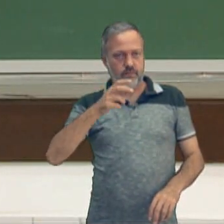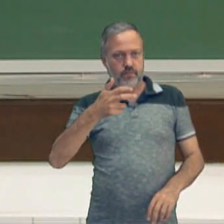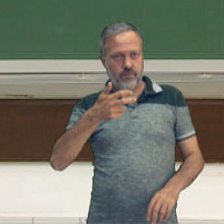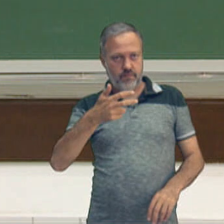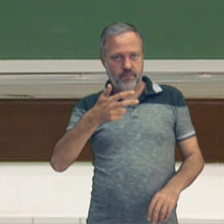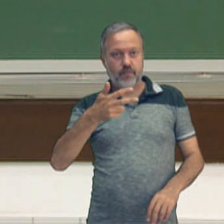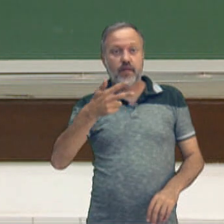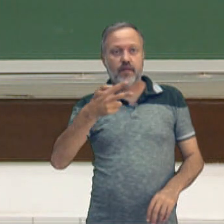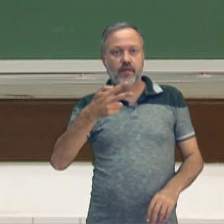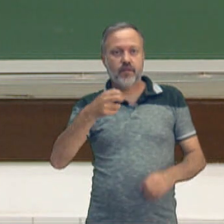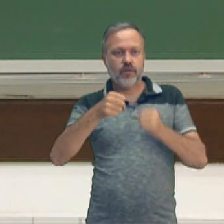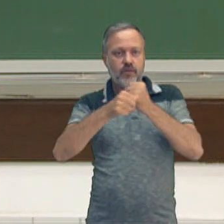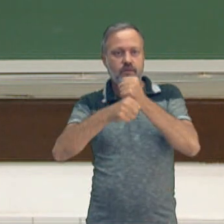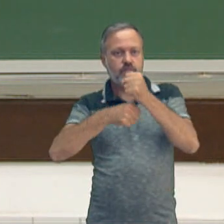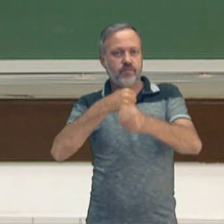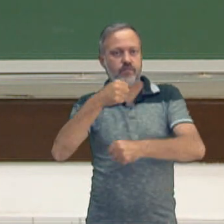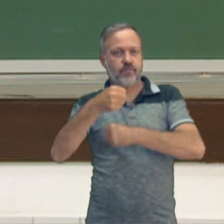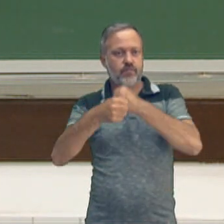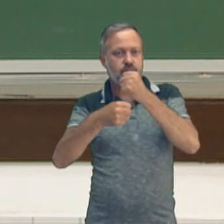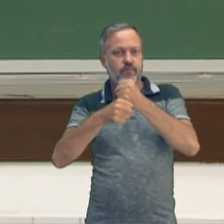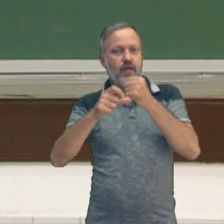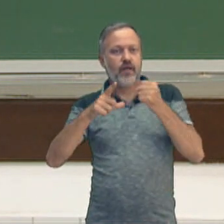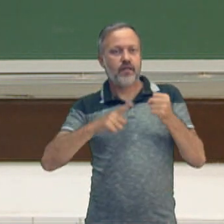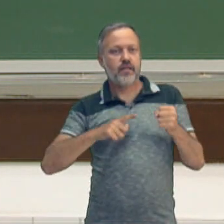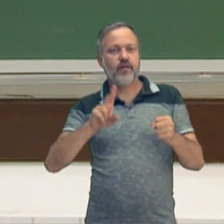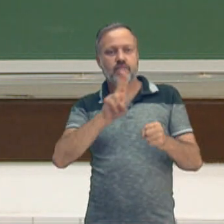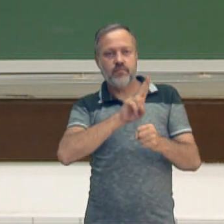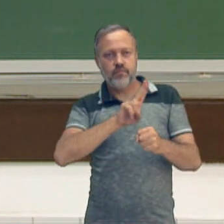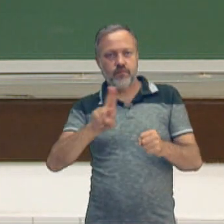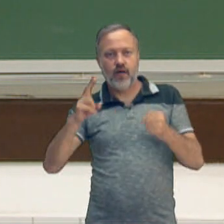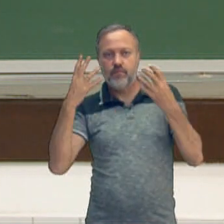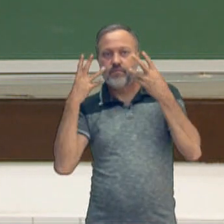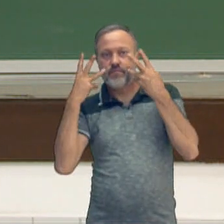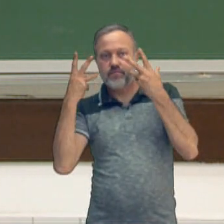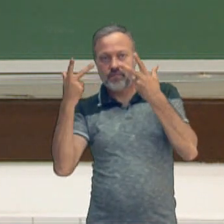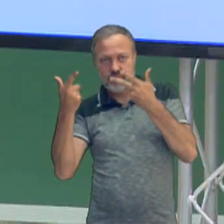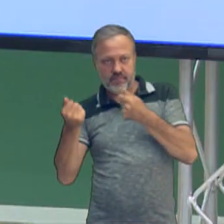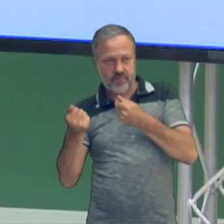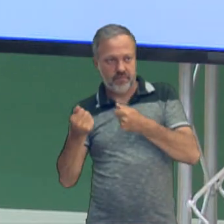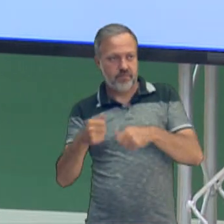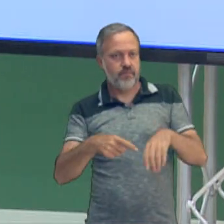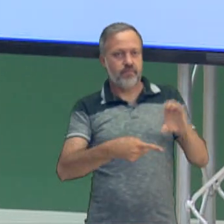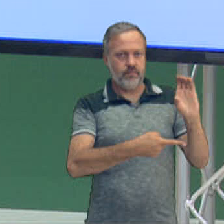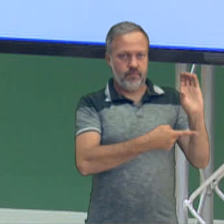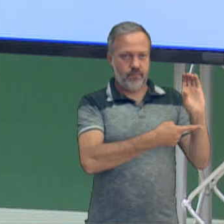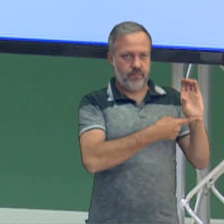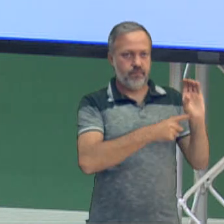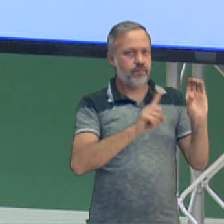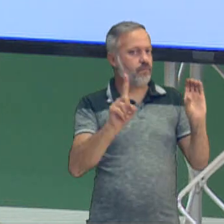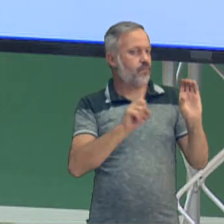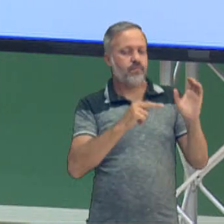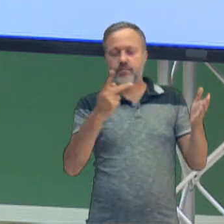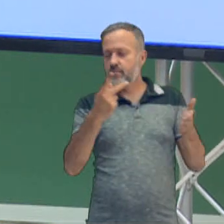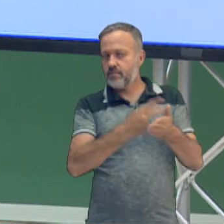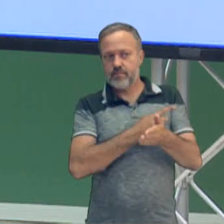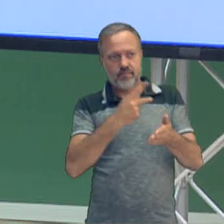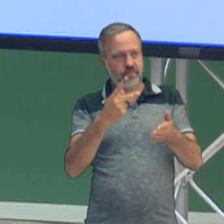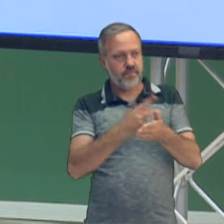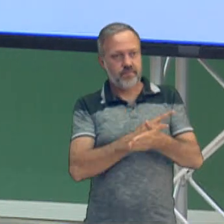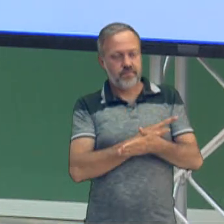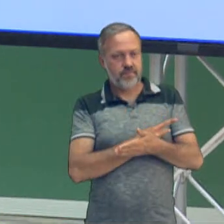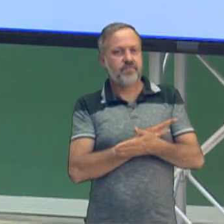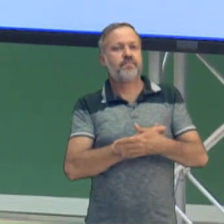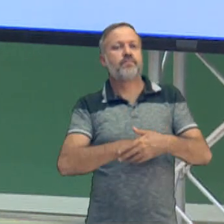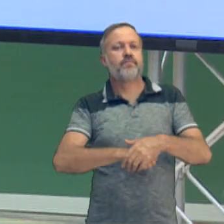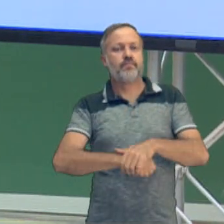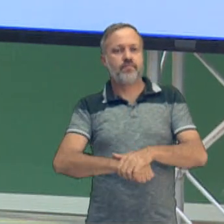cabra. Reis e imperadores? Não. Então, resposta correta, letra B, os animais que dão o nome para os